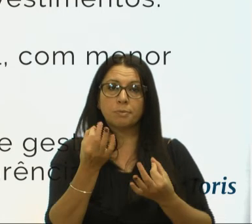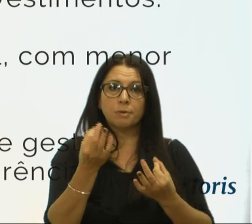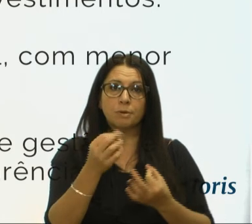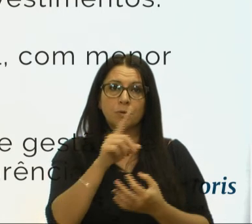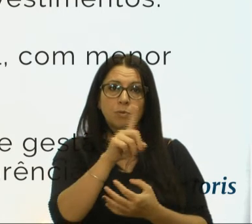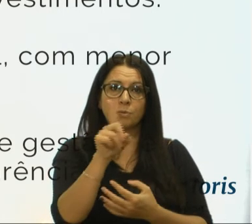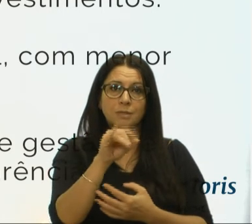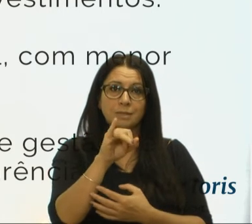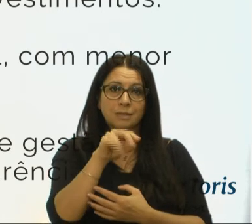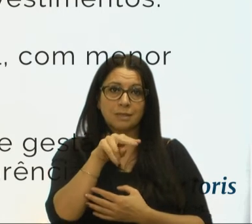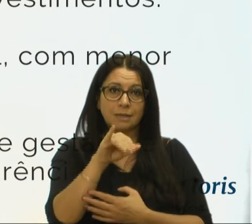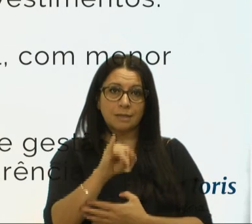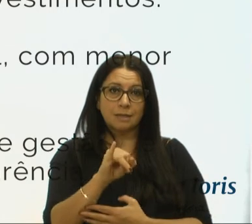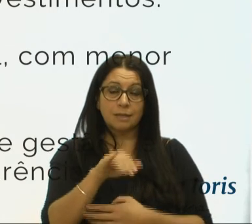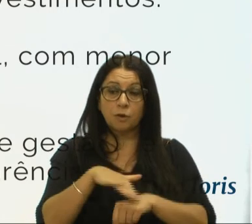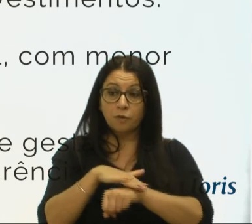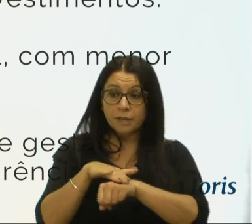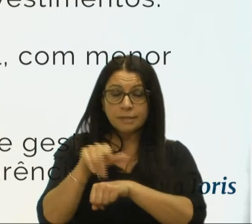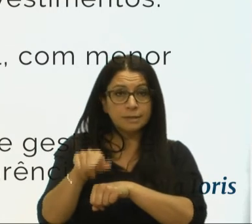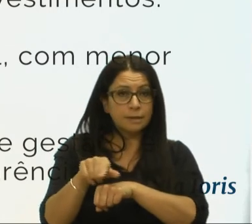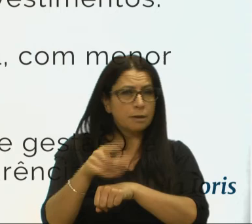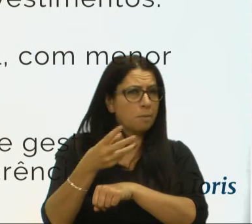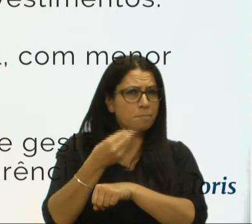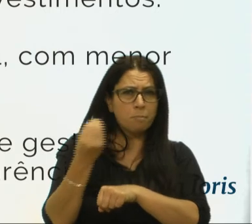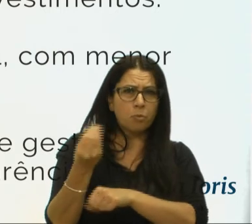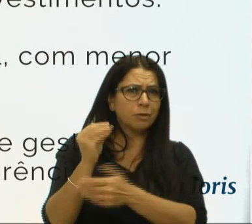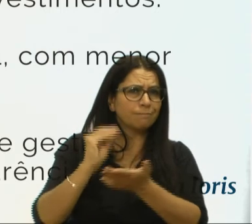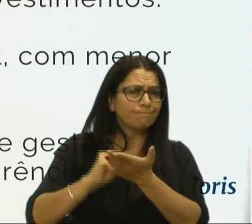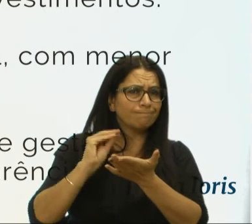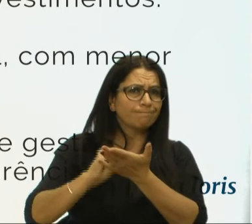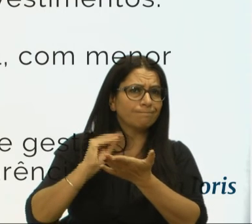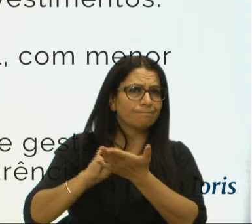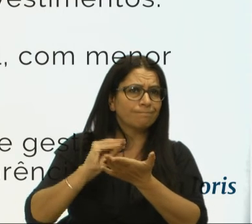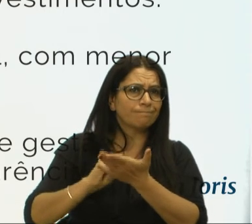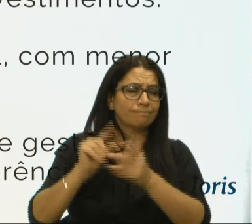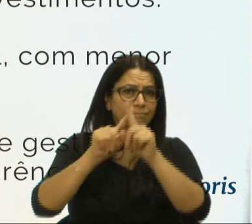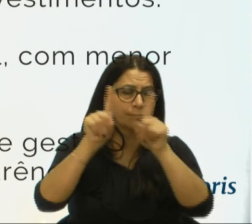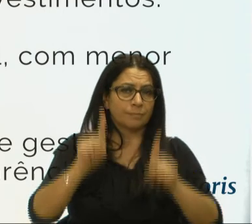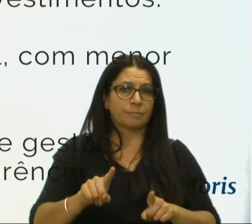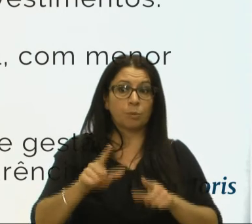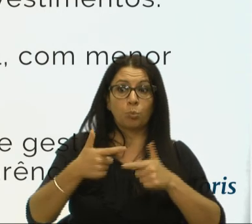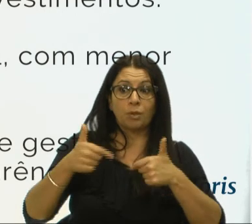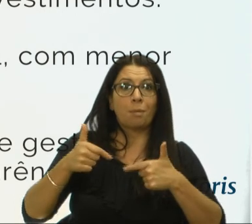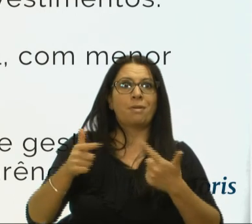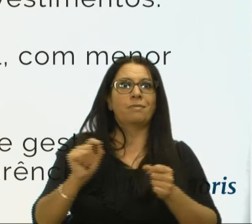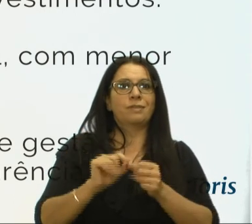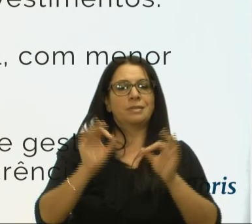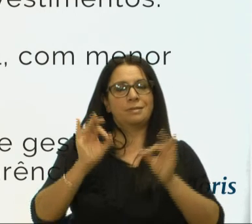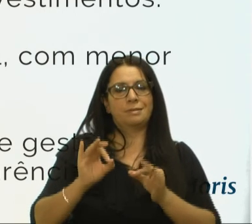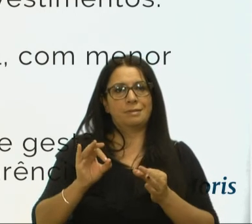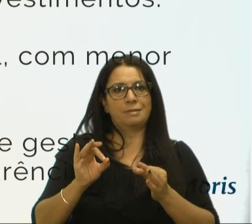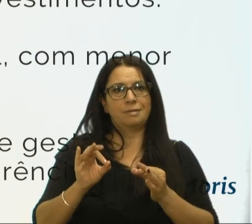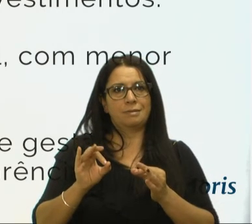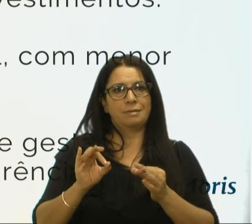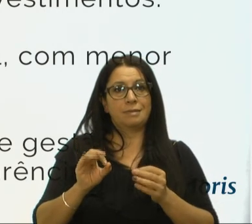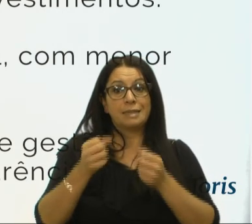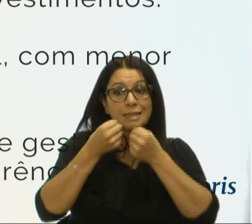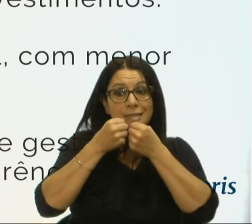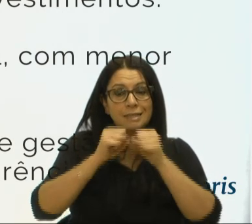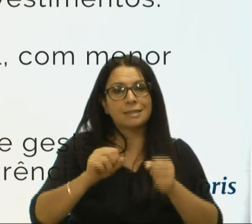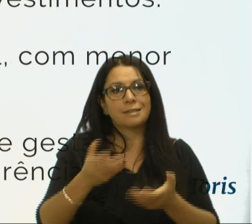Zini, conversando com ele, eles têm muita falta de pessoal para fazer o trabalho que precisa ser feito naquela